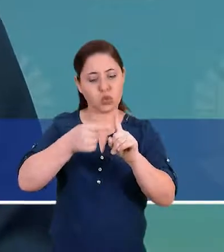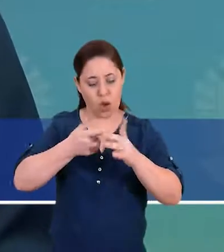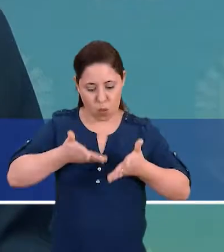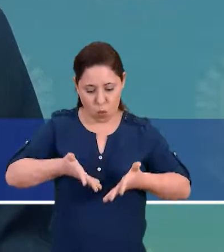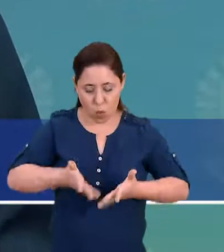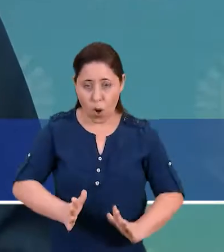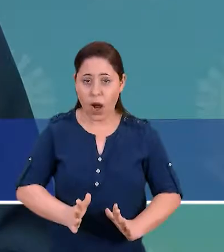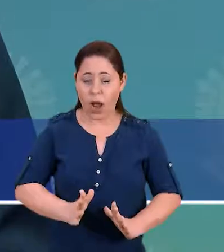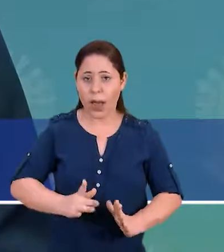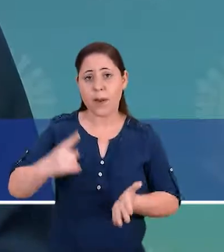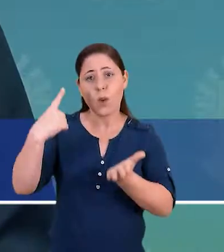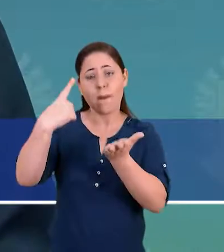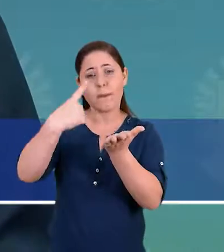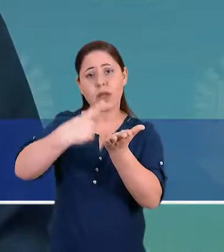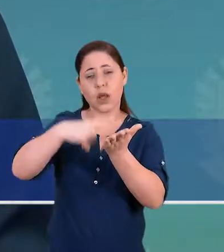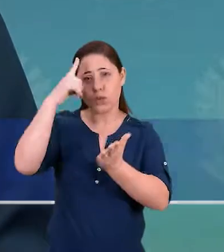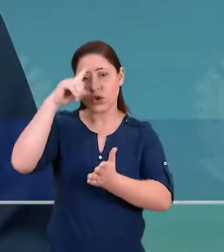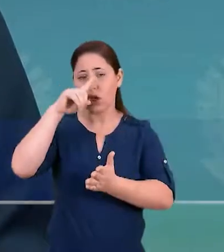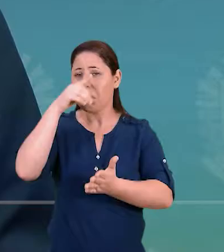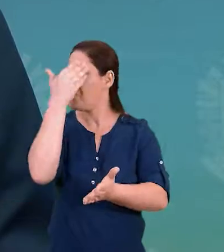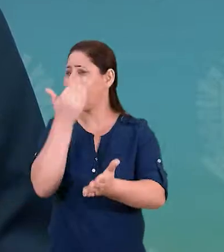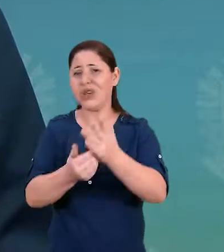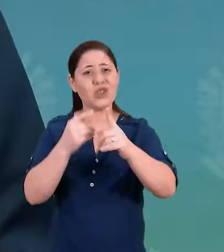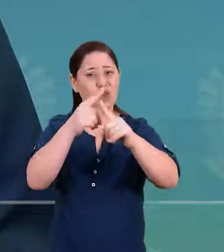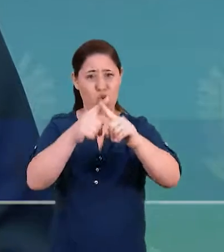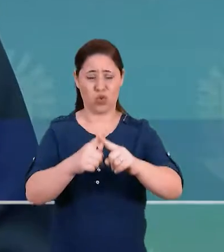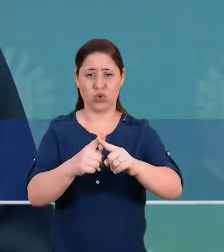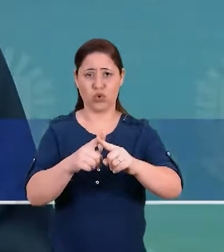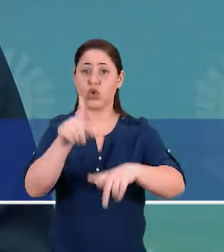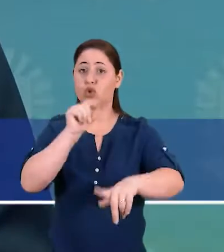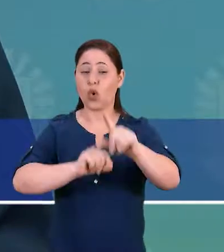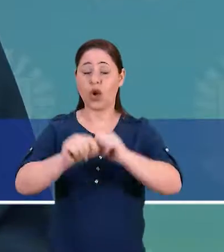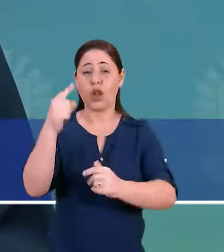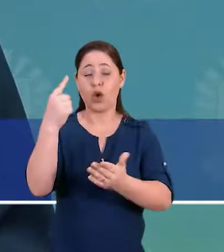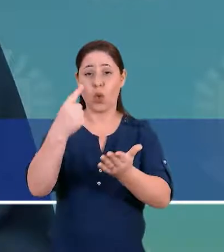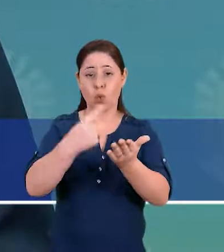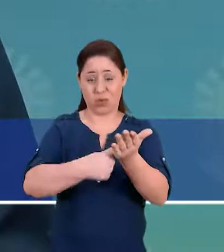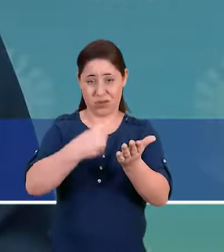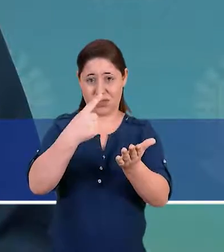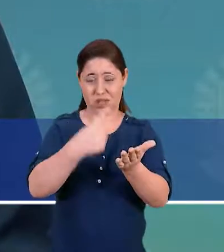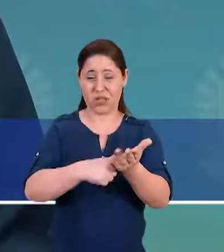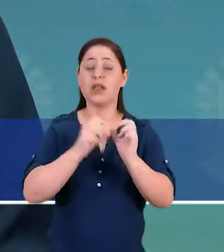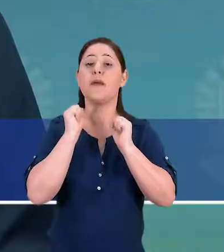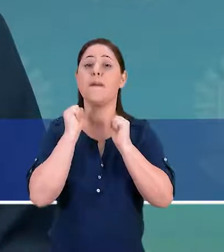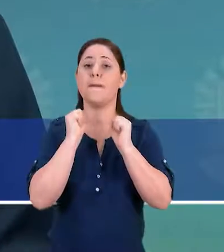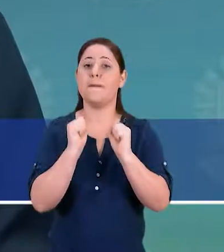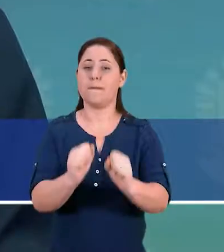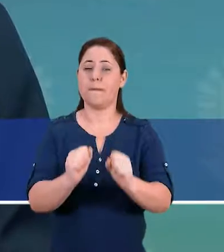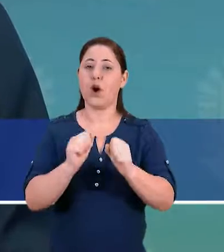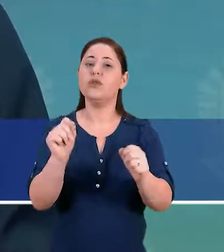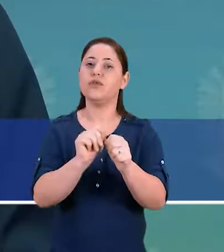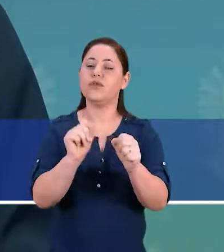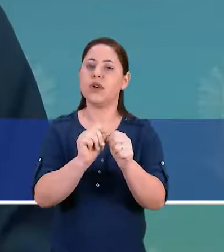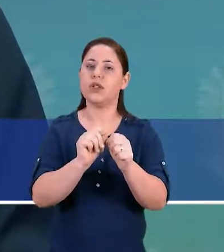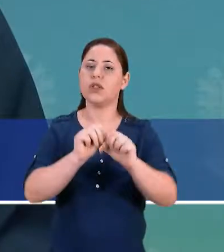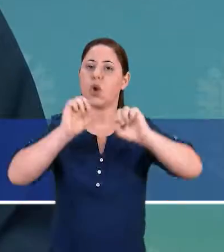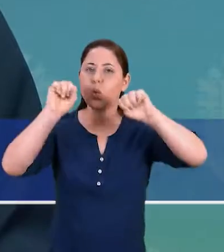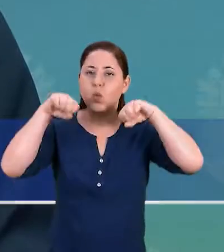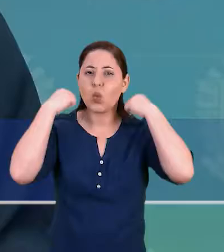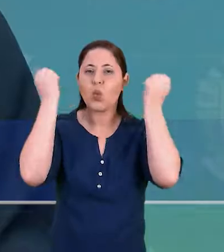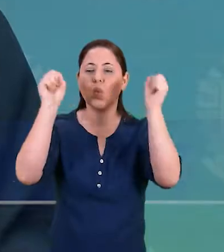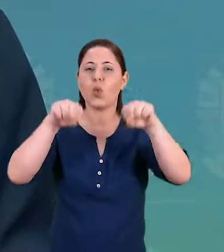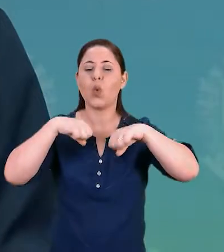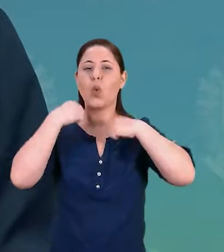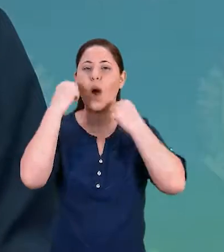da sua gravidez, de poder agendar e não perder o seu concurso. Escolher uma data em que ela esteja em condições de